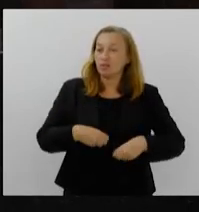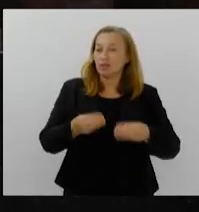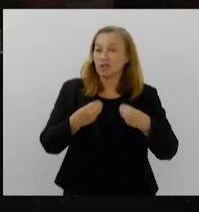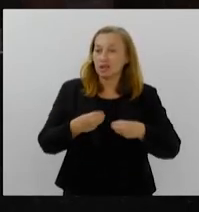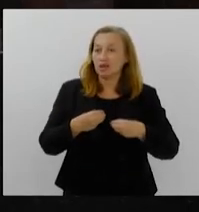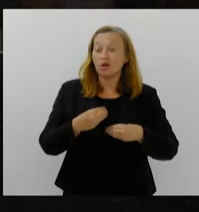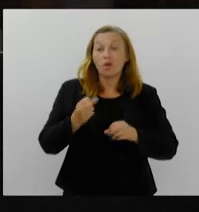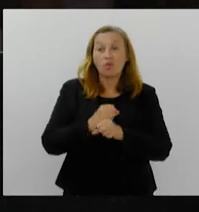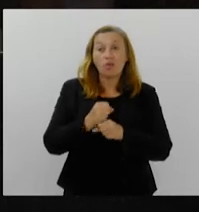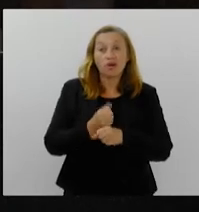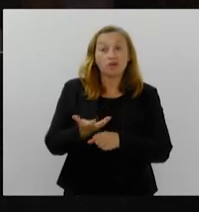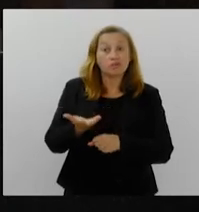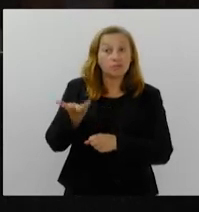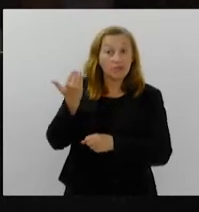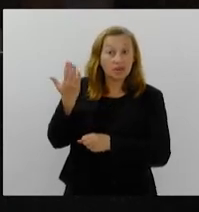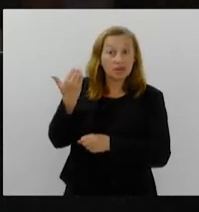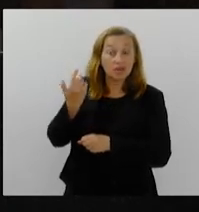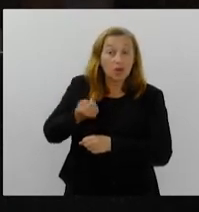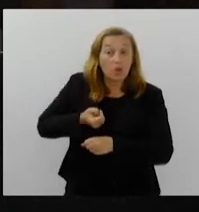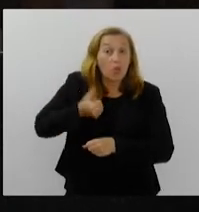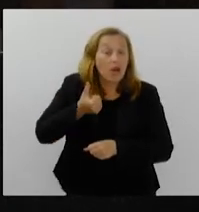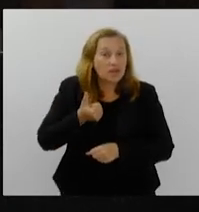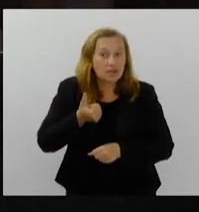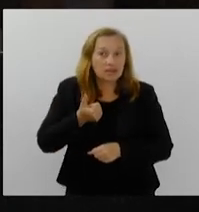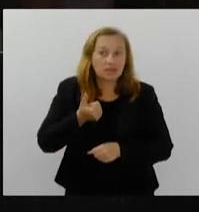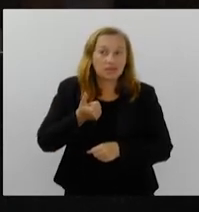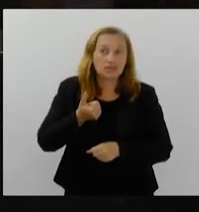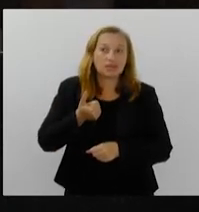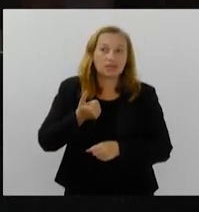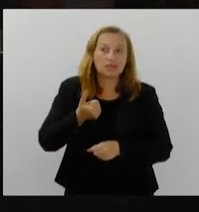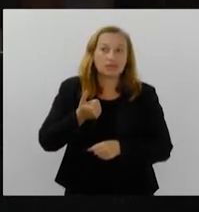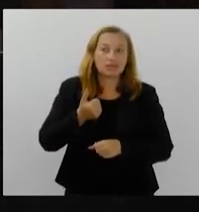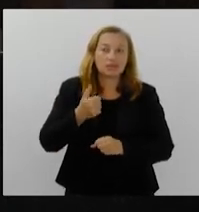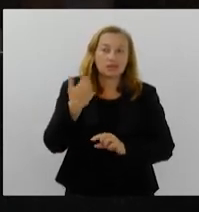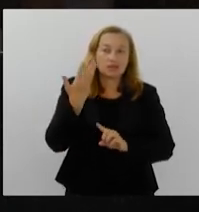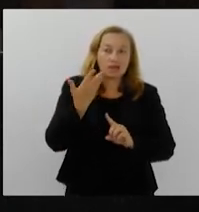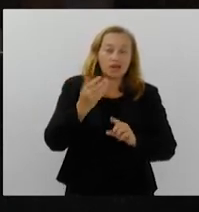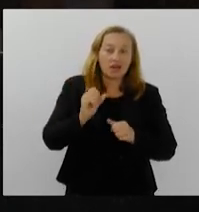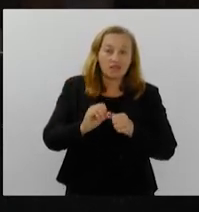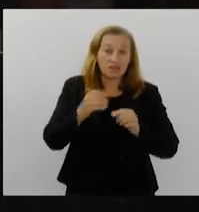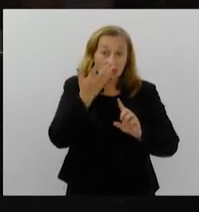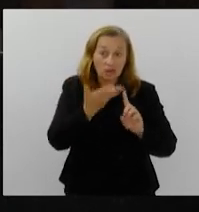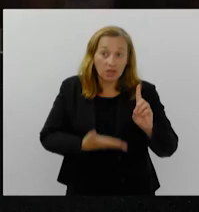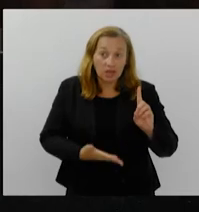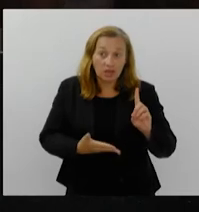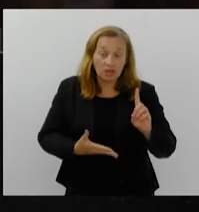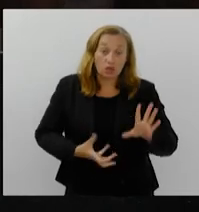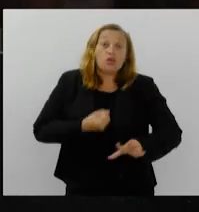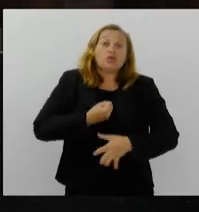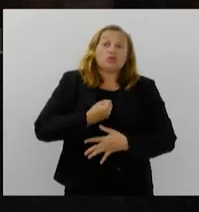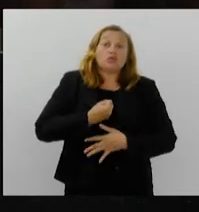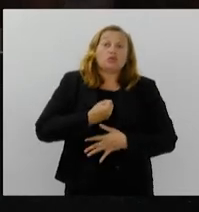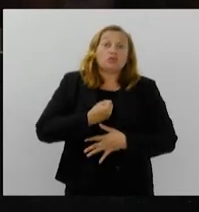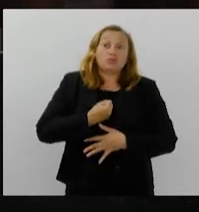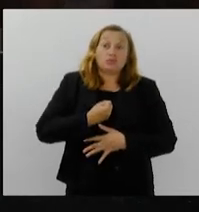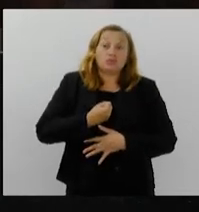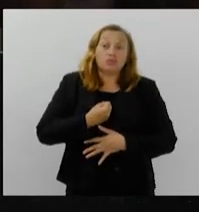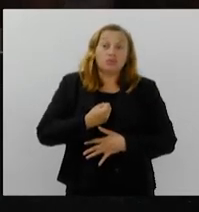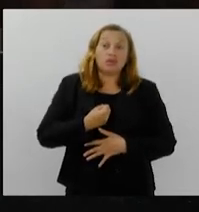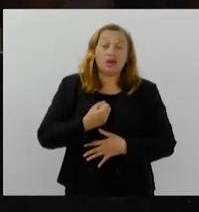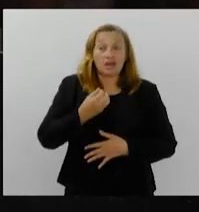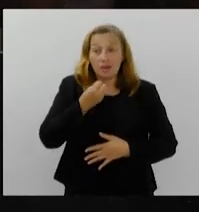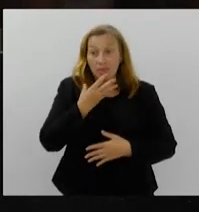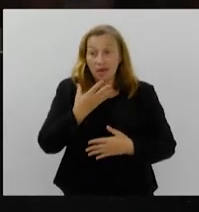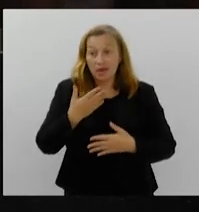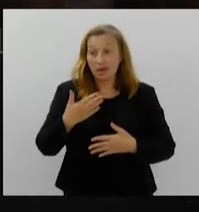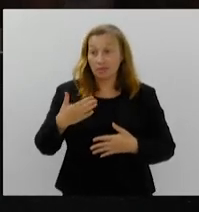ela quase que me levou. Que ela me fez homenagem que eu não esperava. Uma surpresa que... Meu, ainda bem que a minha filha estava